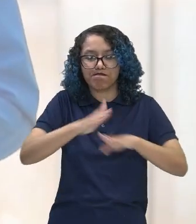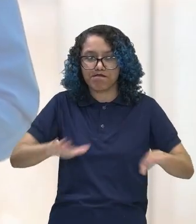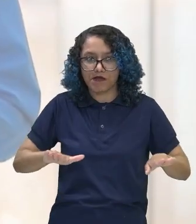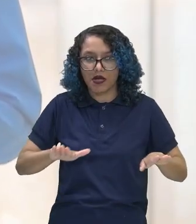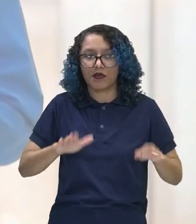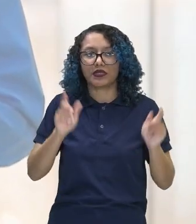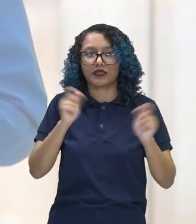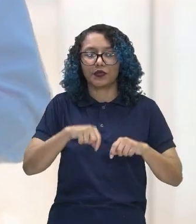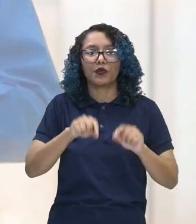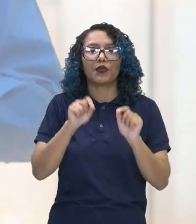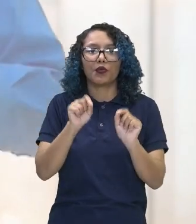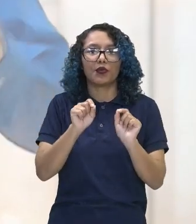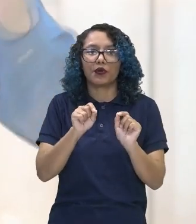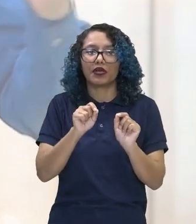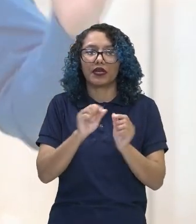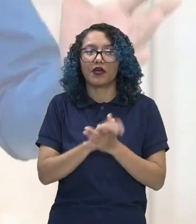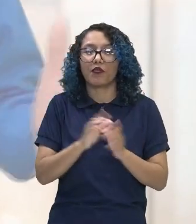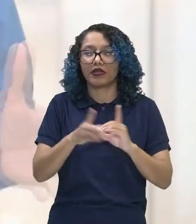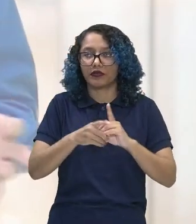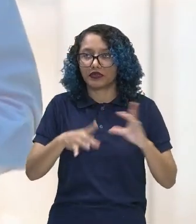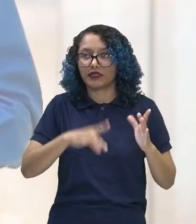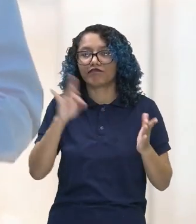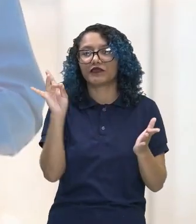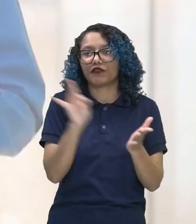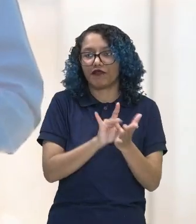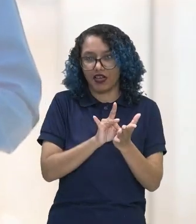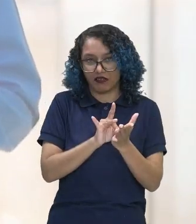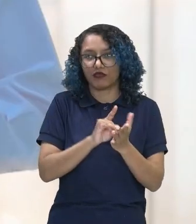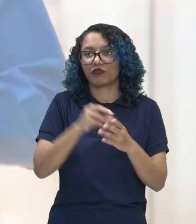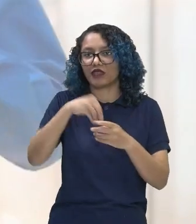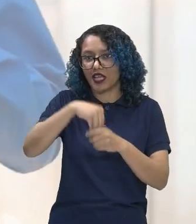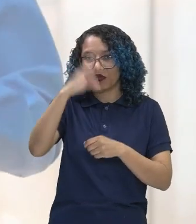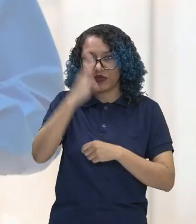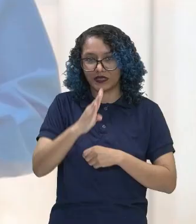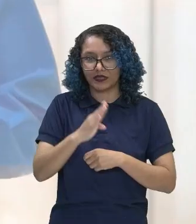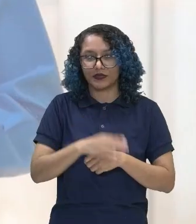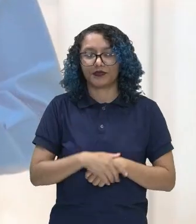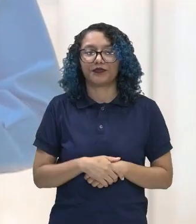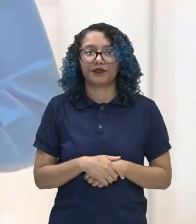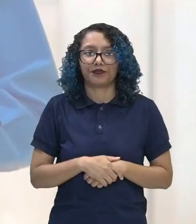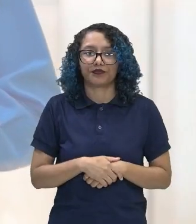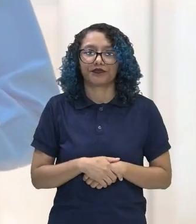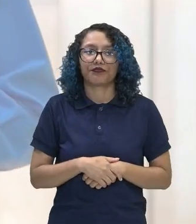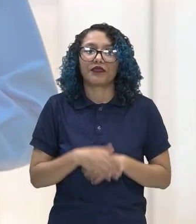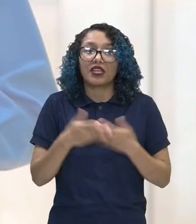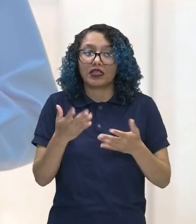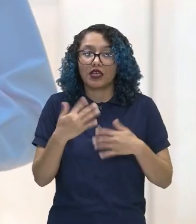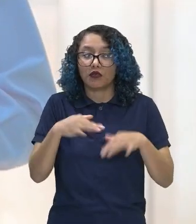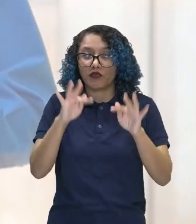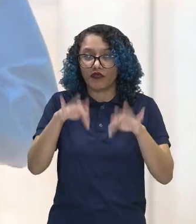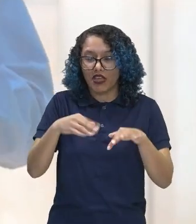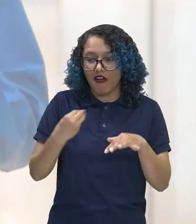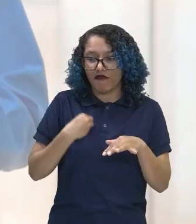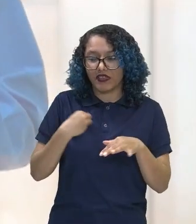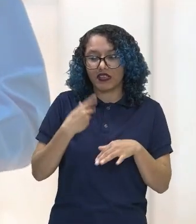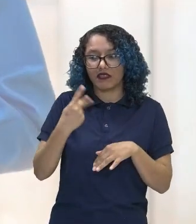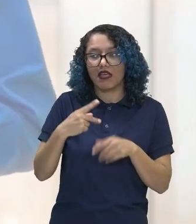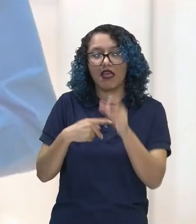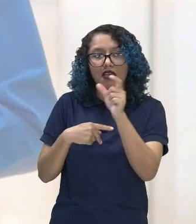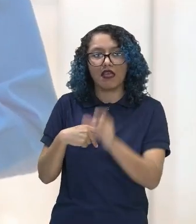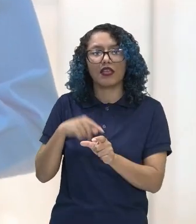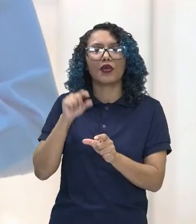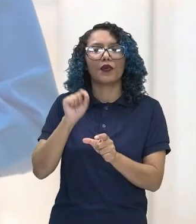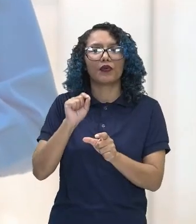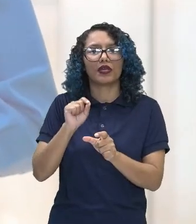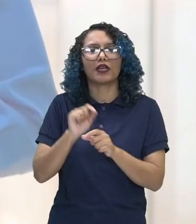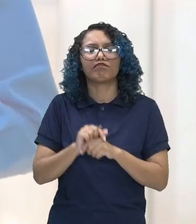uma verdadeira democratização do nosso país. Na fase final de sua vida, Florestan